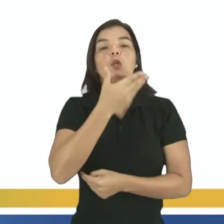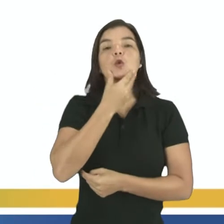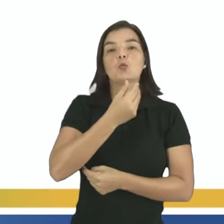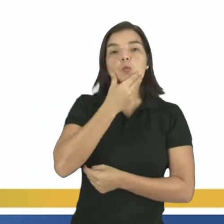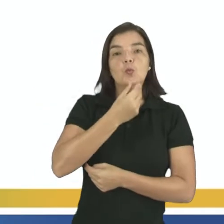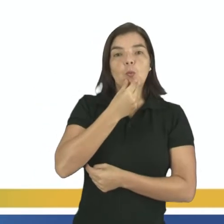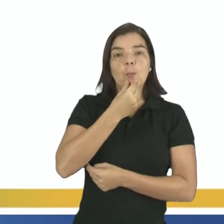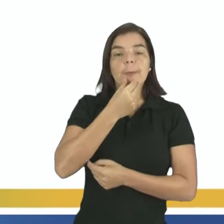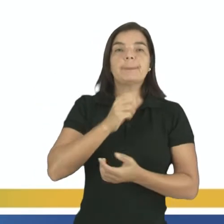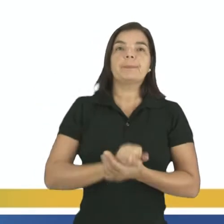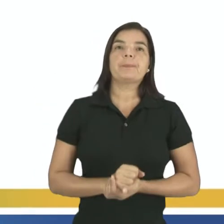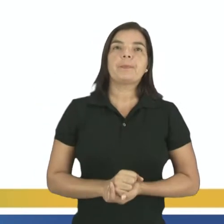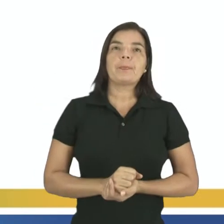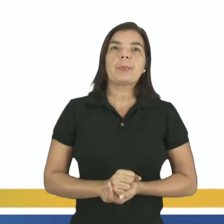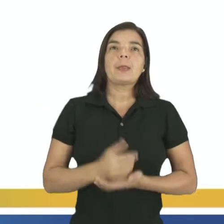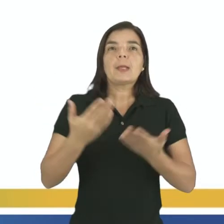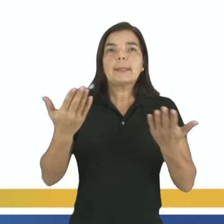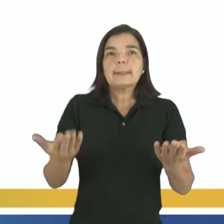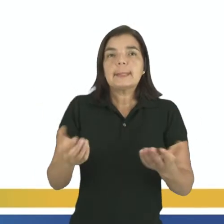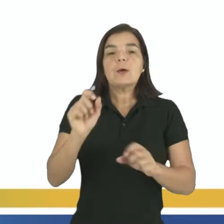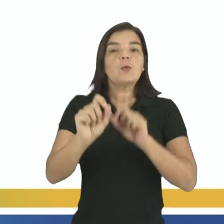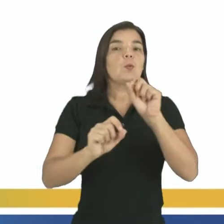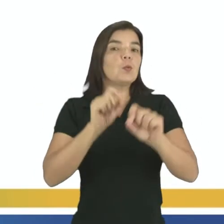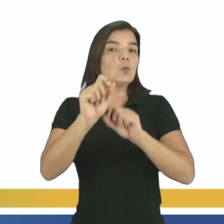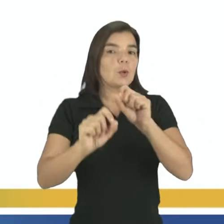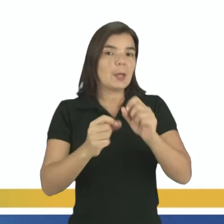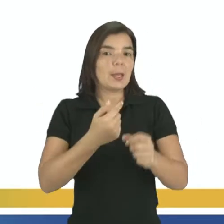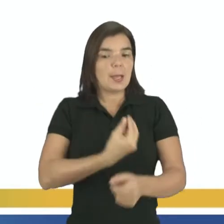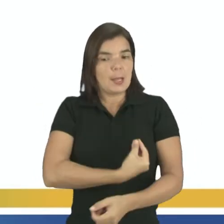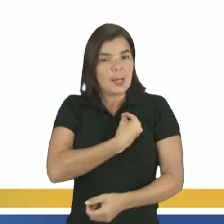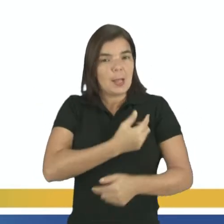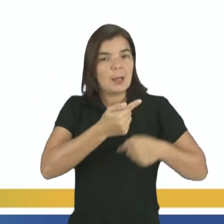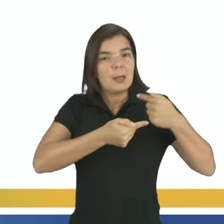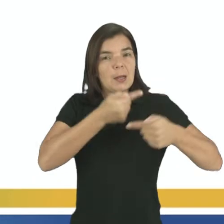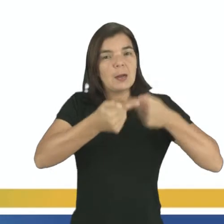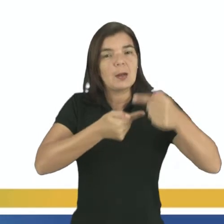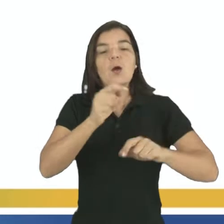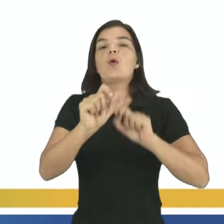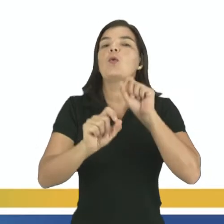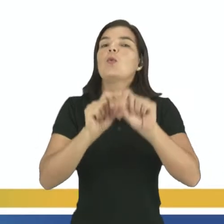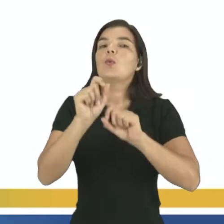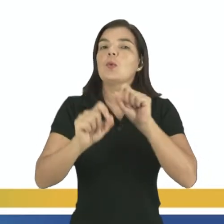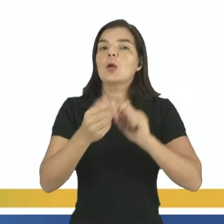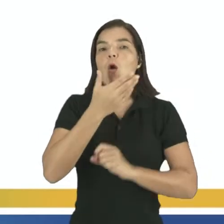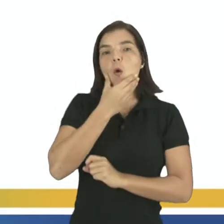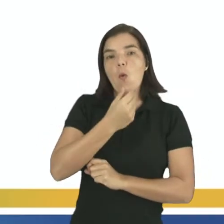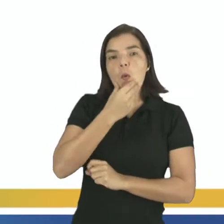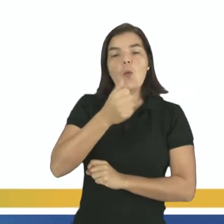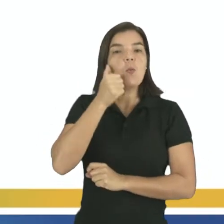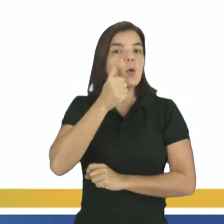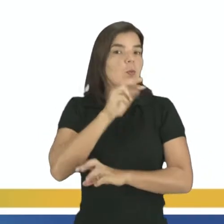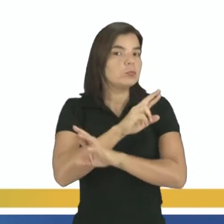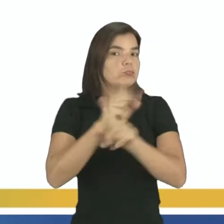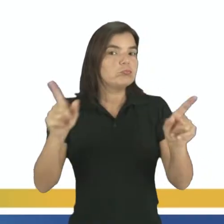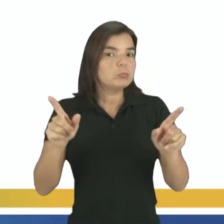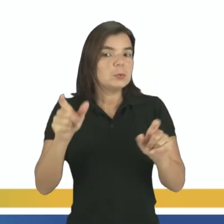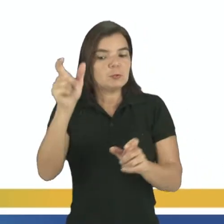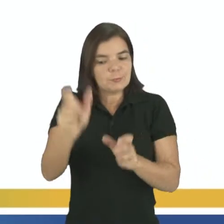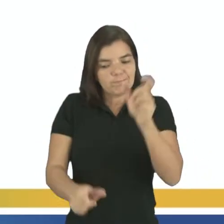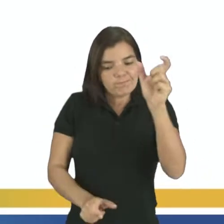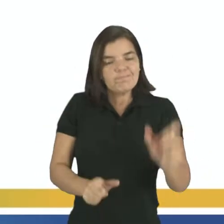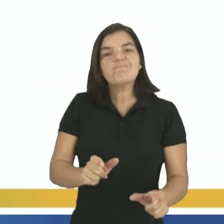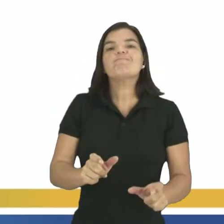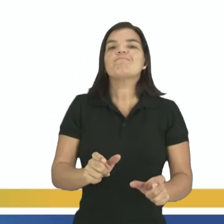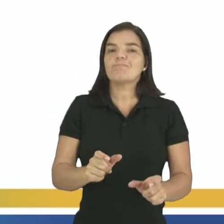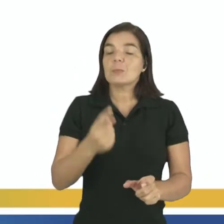tá? Então, a questão da reprodução, ela vai permear homens e mulheres de diferentes formas.